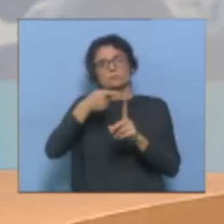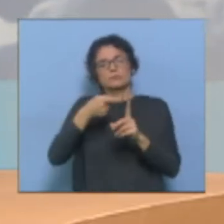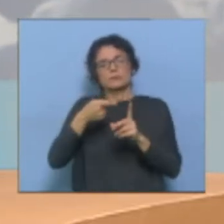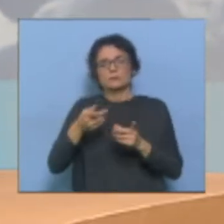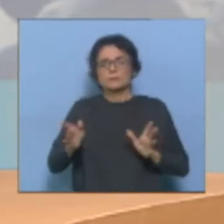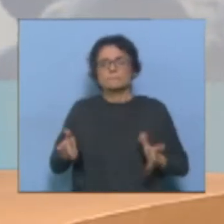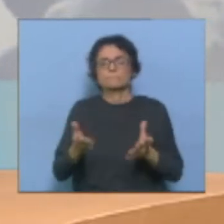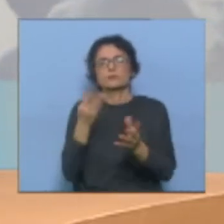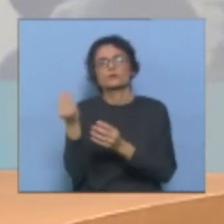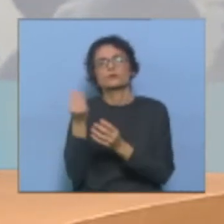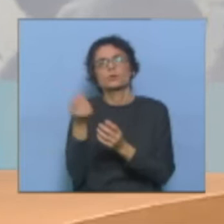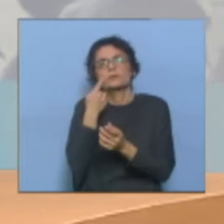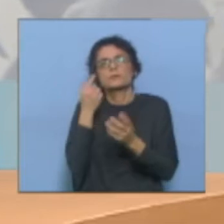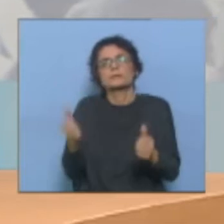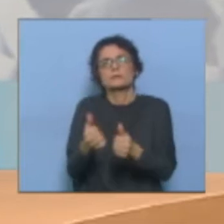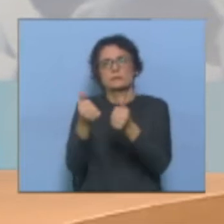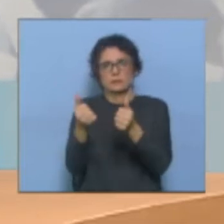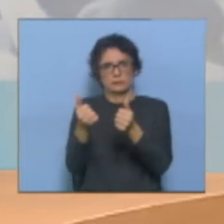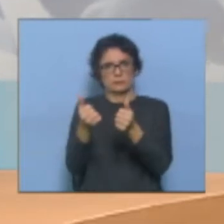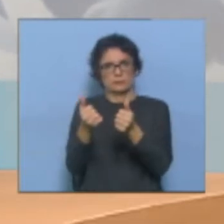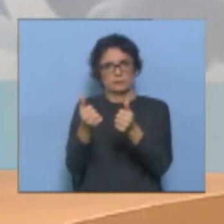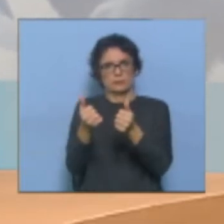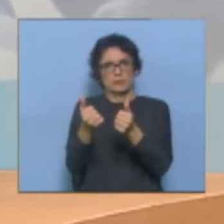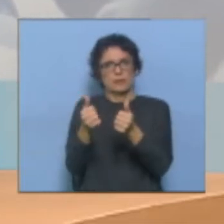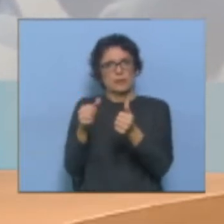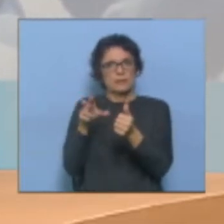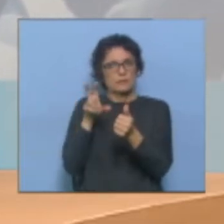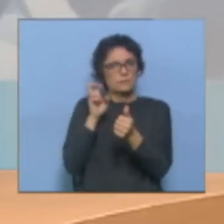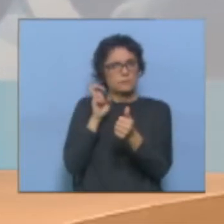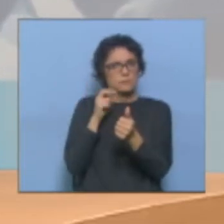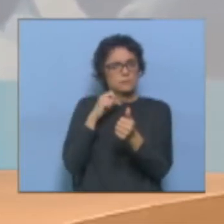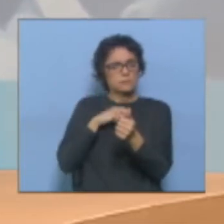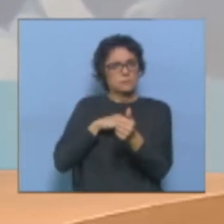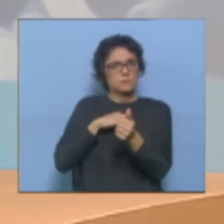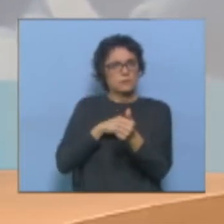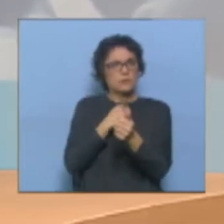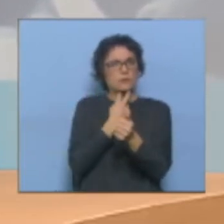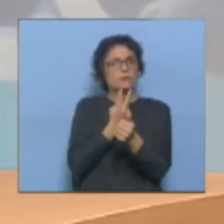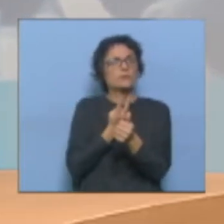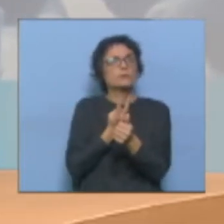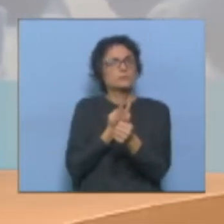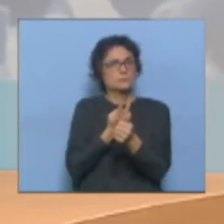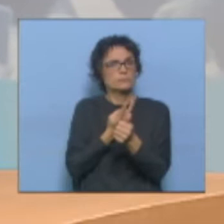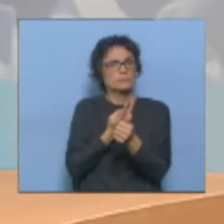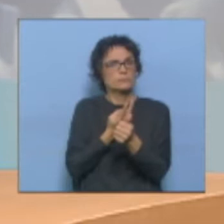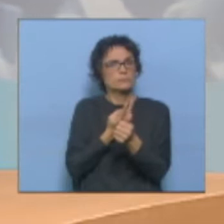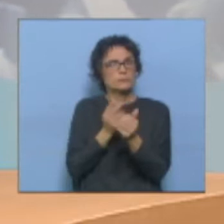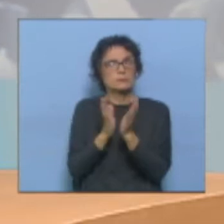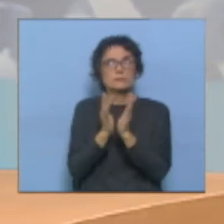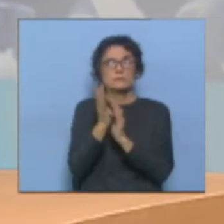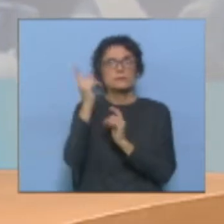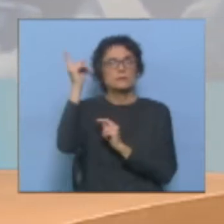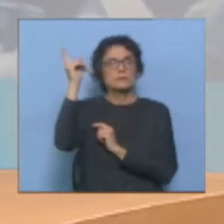melhor e também a conhecer esta voz mais profunda que vem de Deus, não é? E que desejam